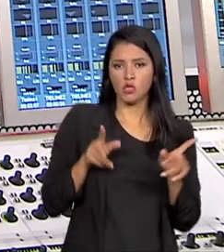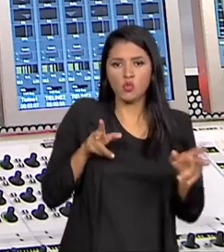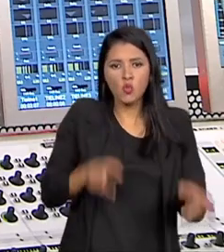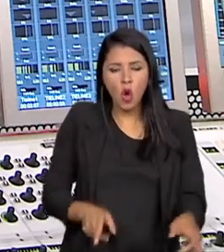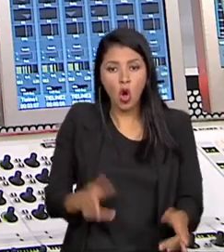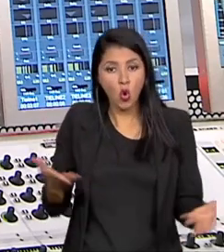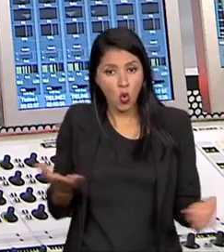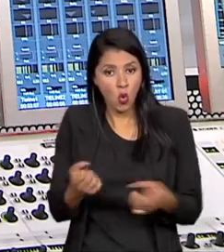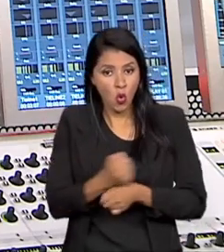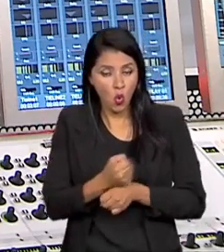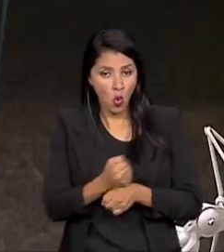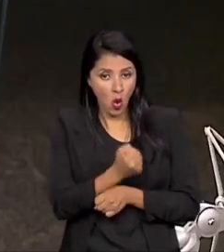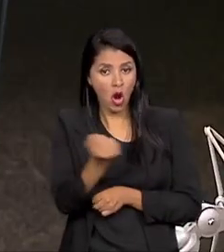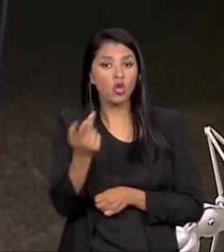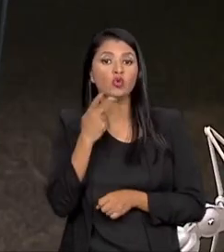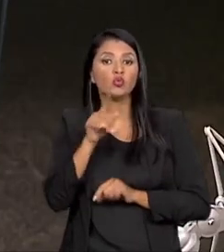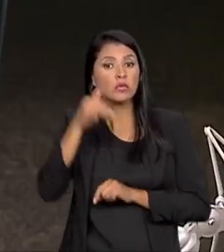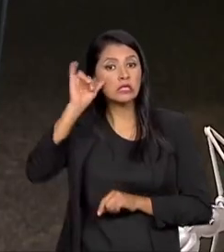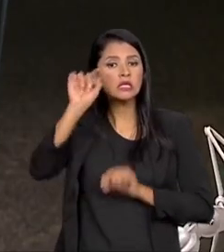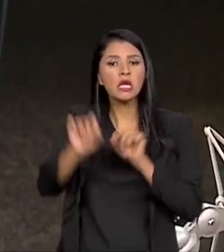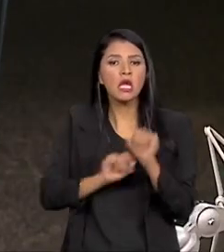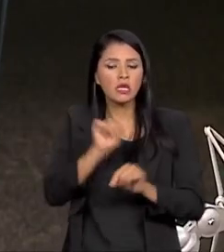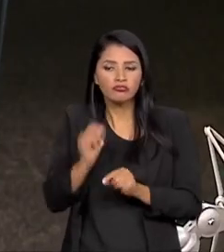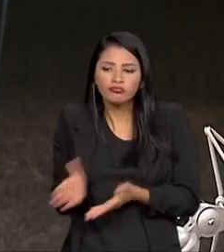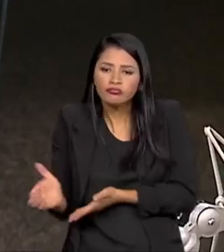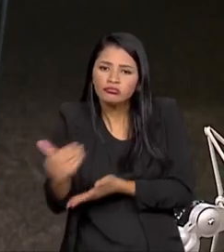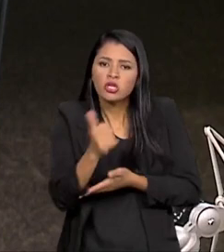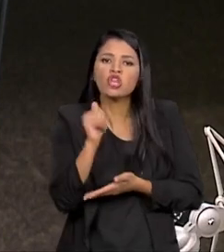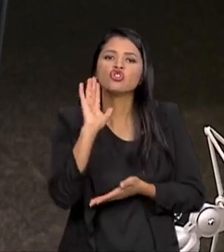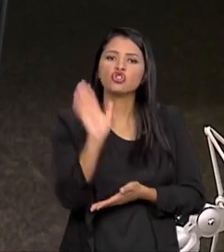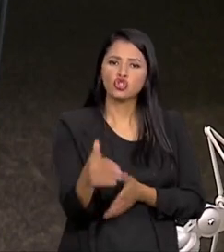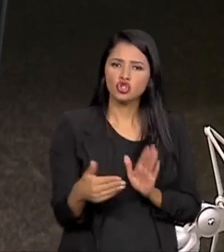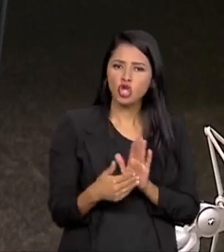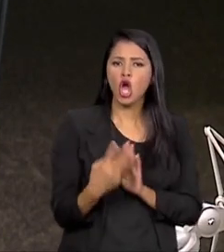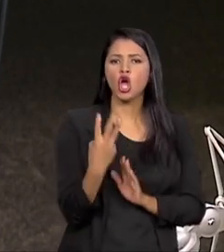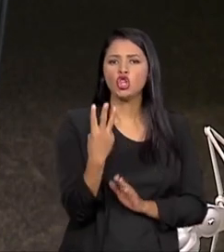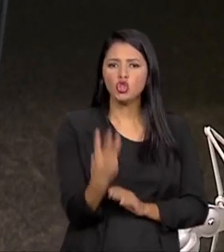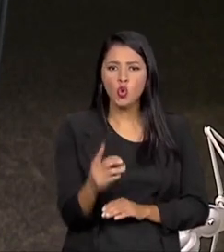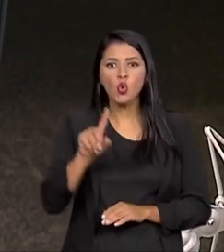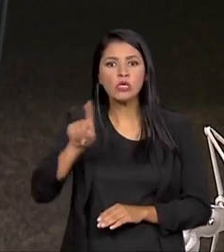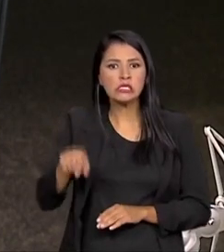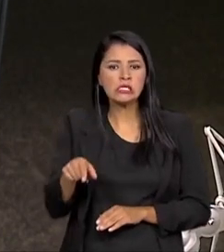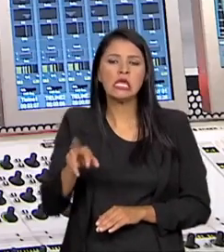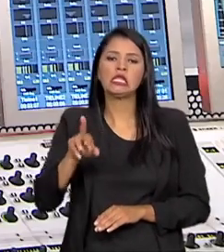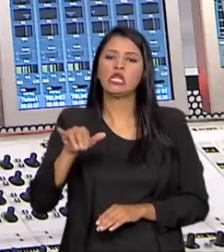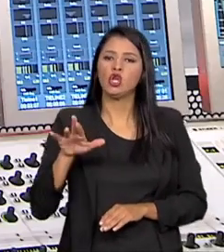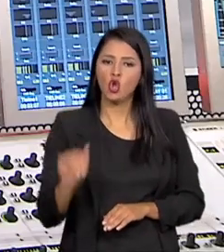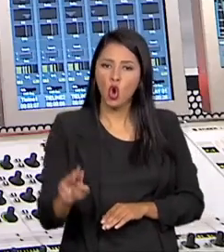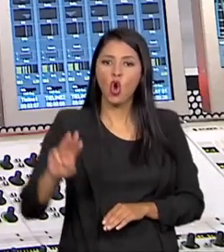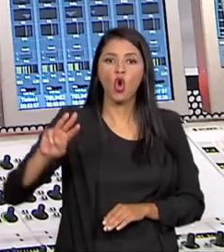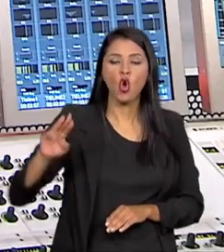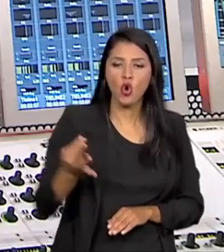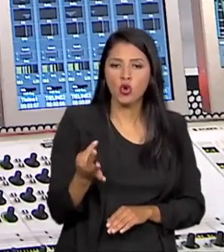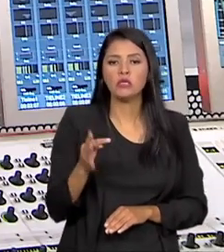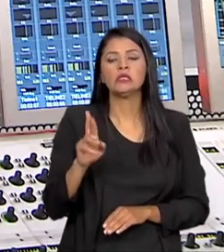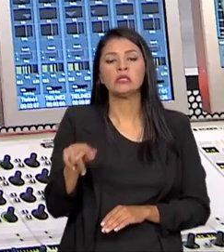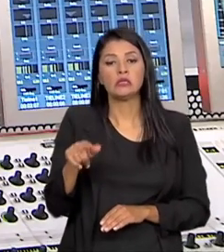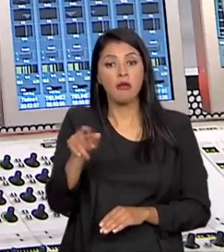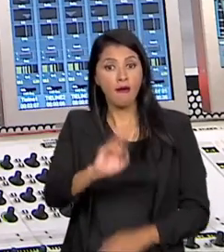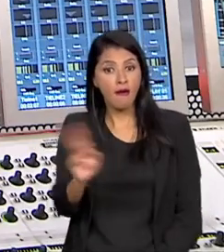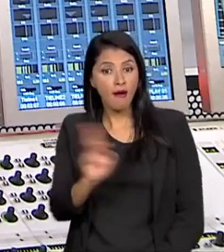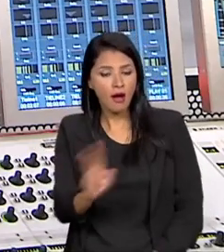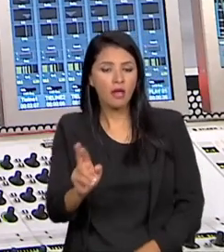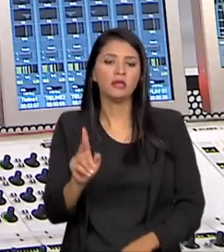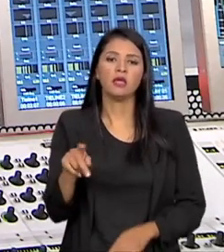acumulado deste ano segundo a receita arrecadação Federal já chega a dois trilhões de reais de acordo com o secretário executivo do Ministério da economia